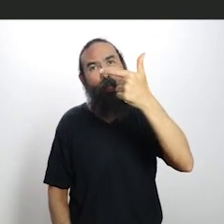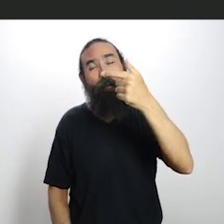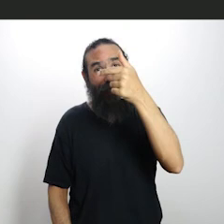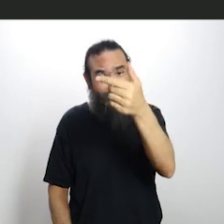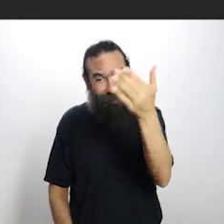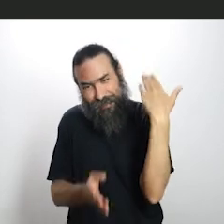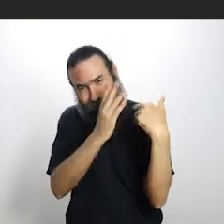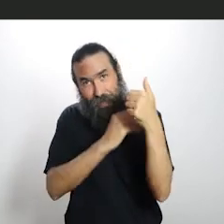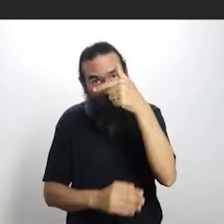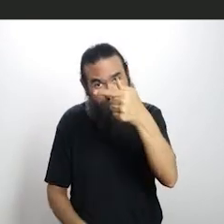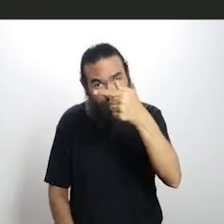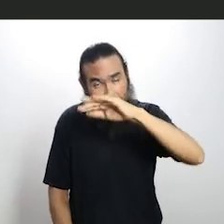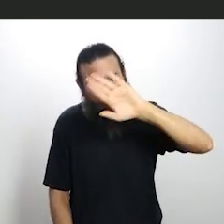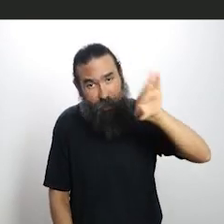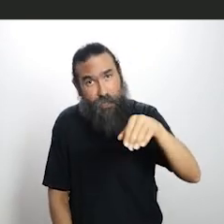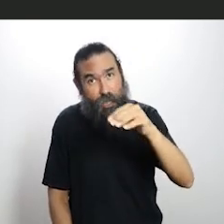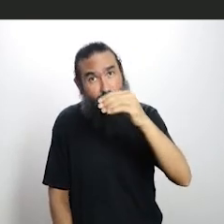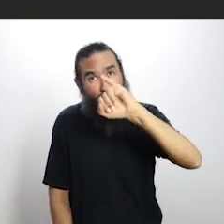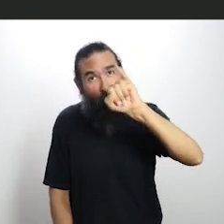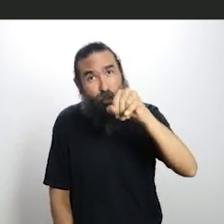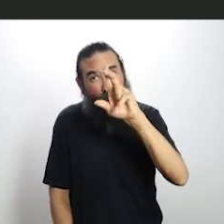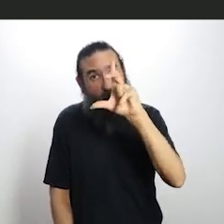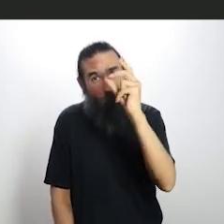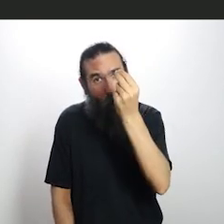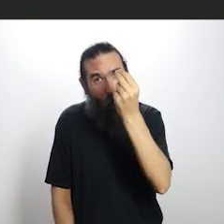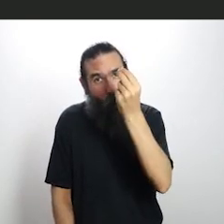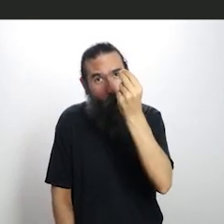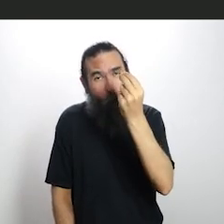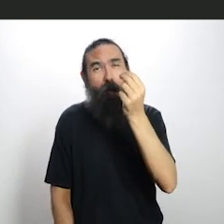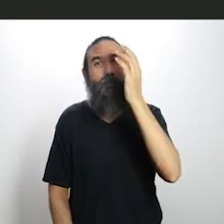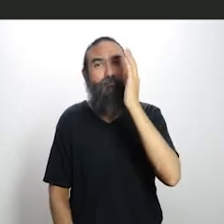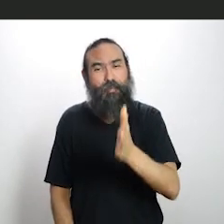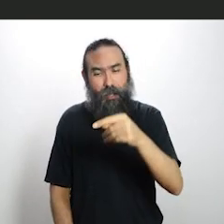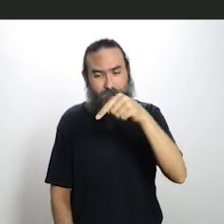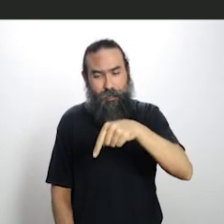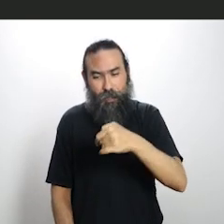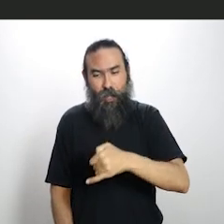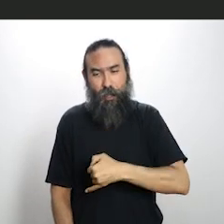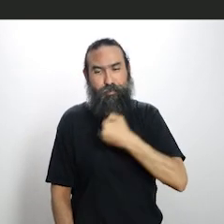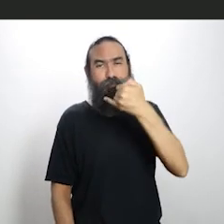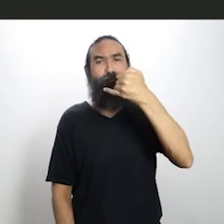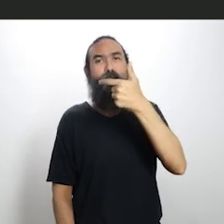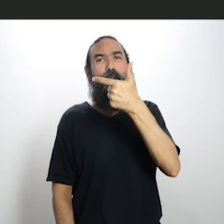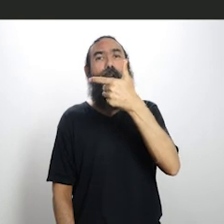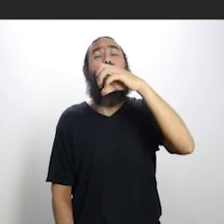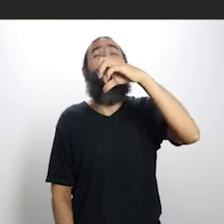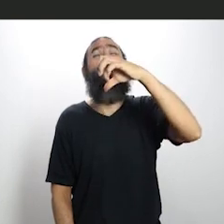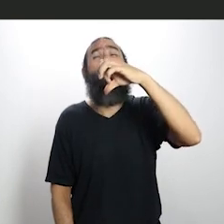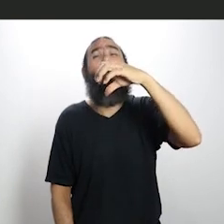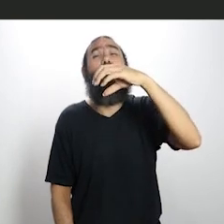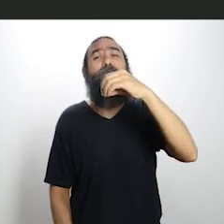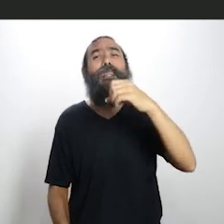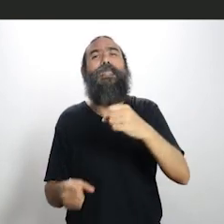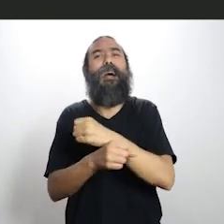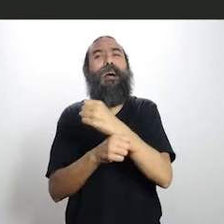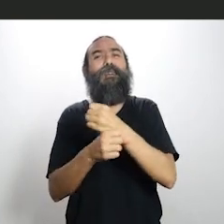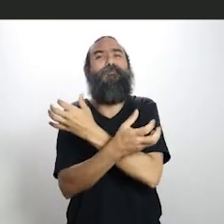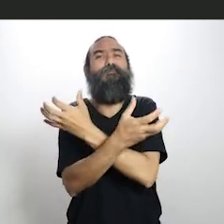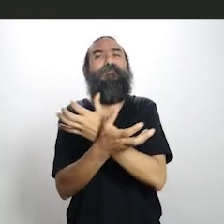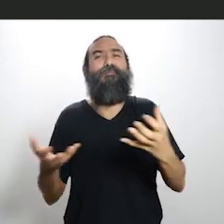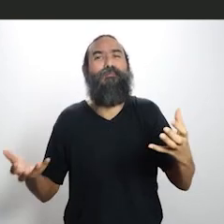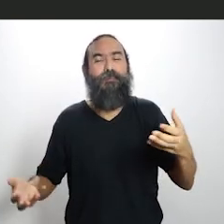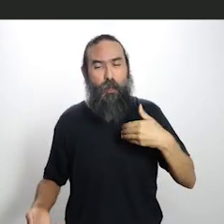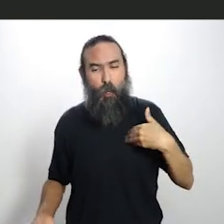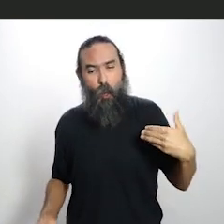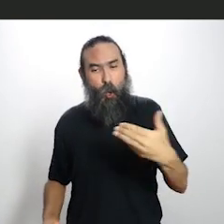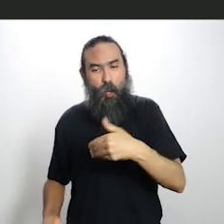Pernambuco depois de todo um processo que a gente viviu de perseguição na década de 30 nossos bisavós faleceram em decorrência disso e